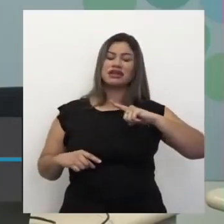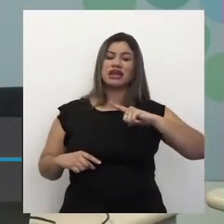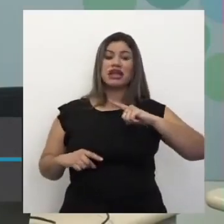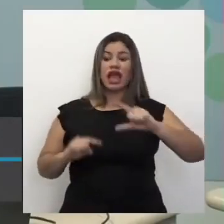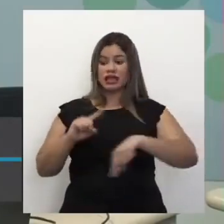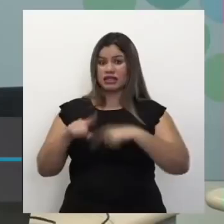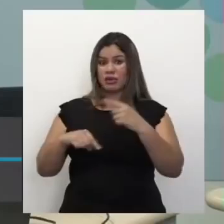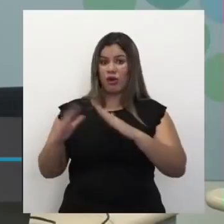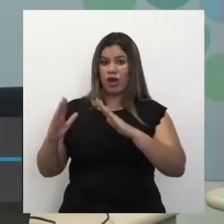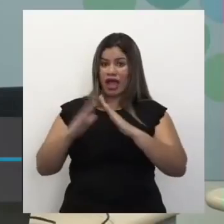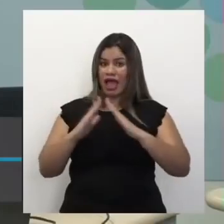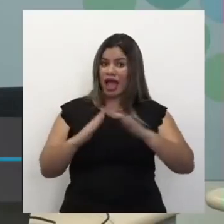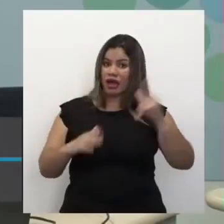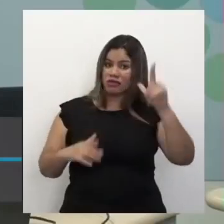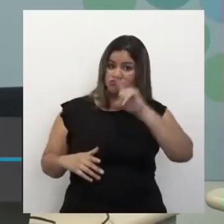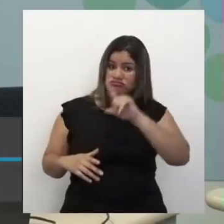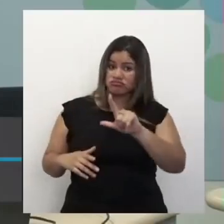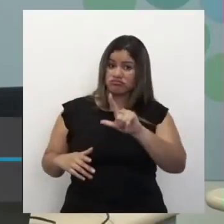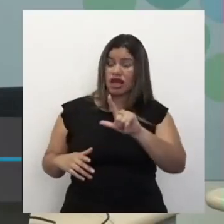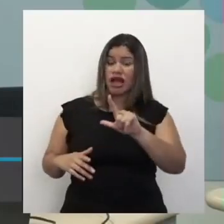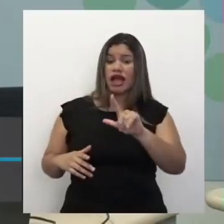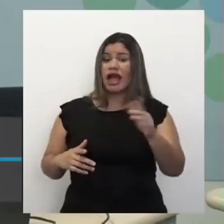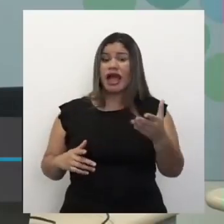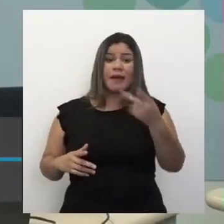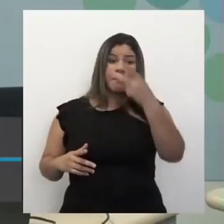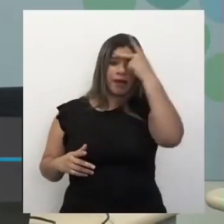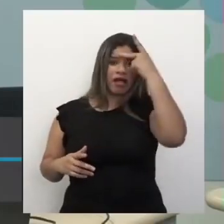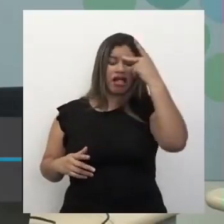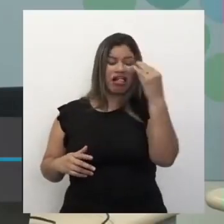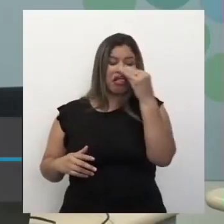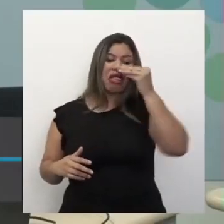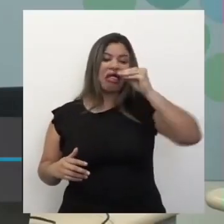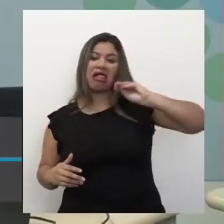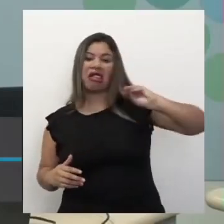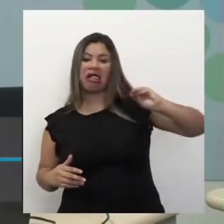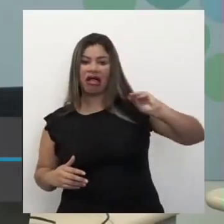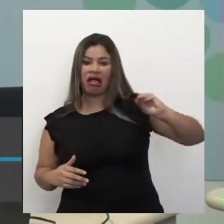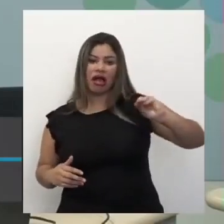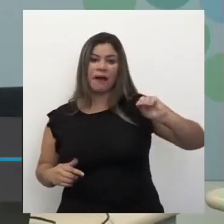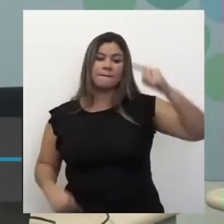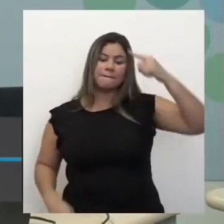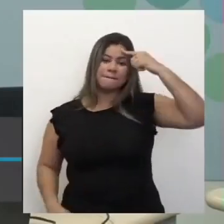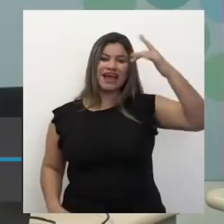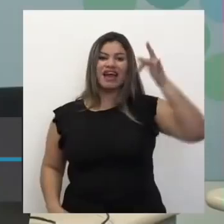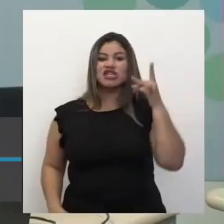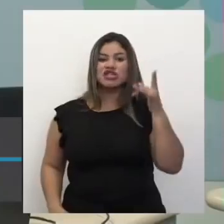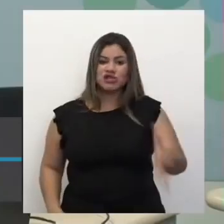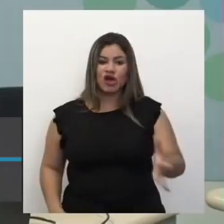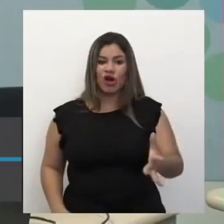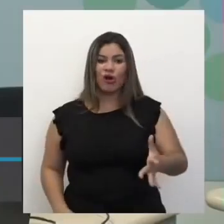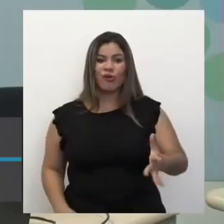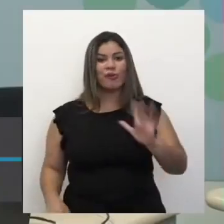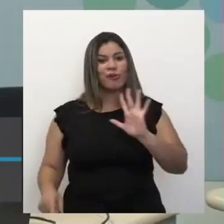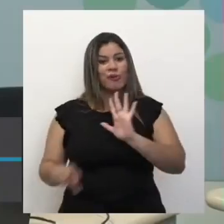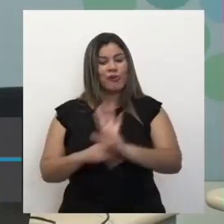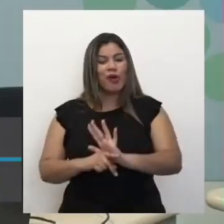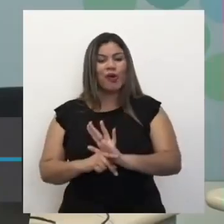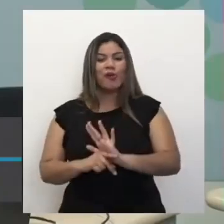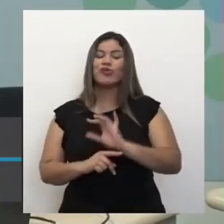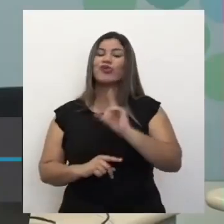nossa casa. Aquele rejeito, ele era sobra para se